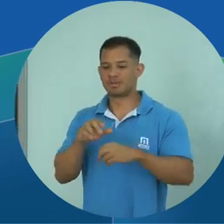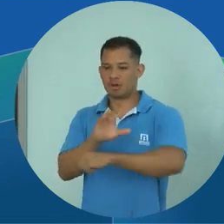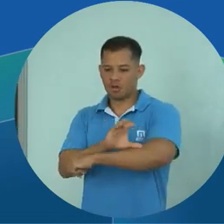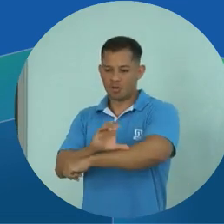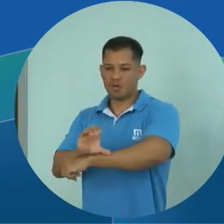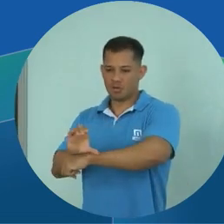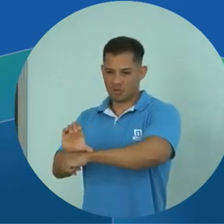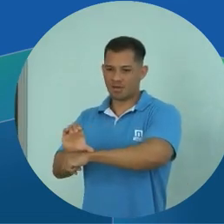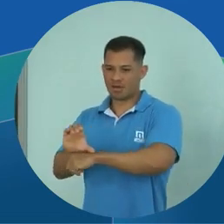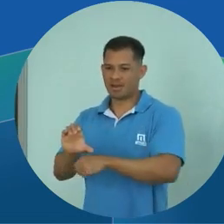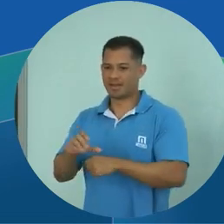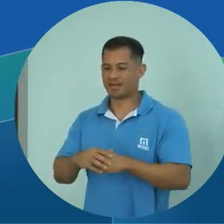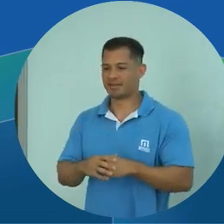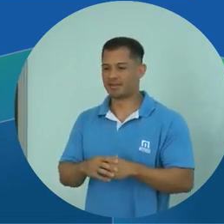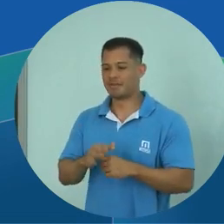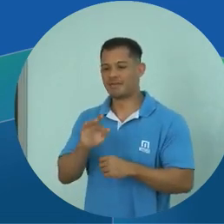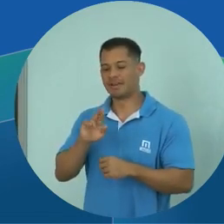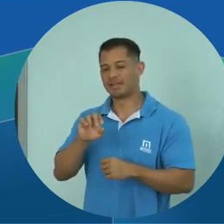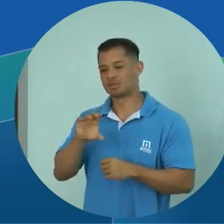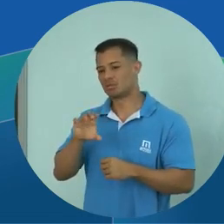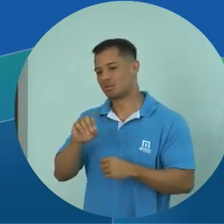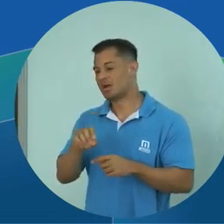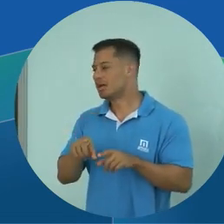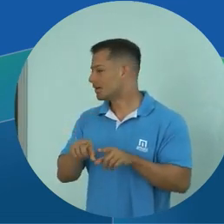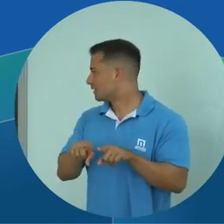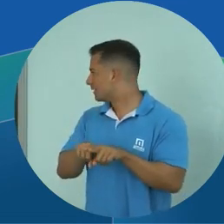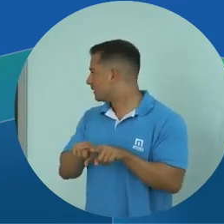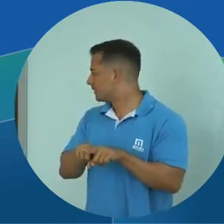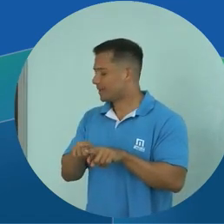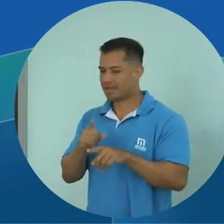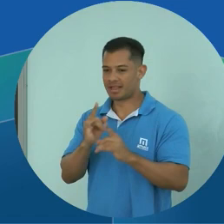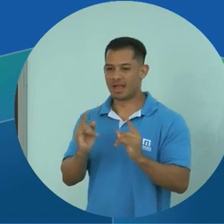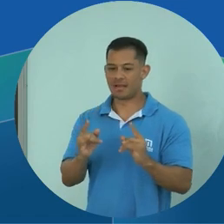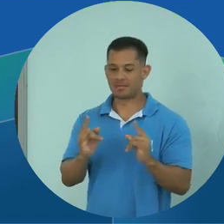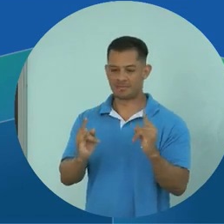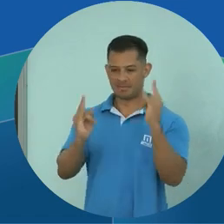depois que a gente faz a primeira camada e sobe, a gente já pode entrar com